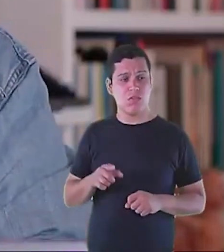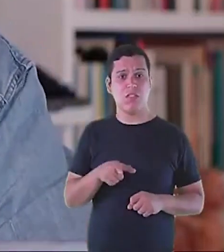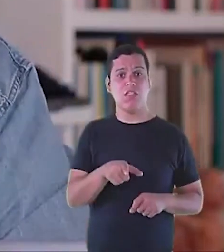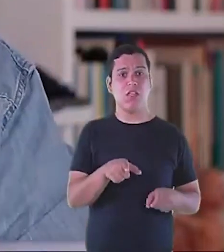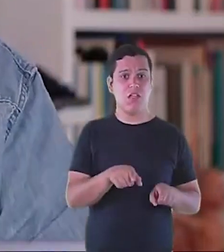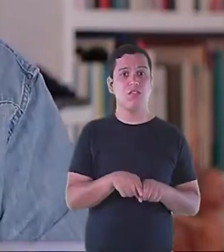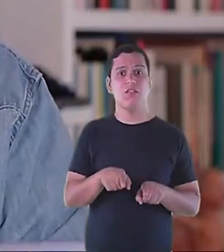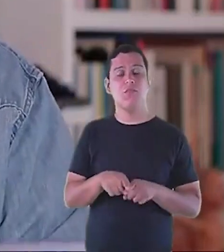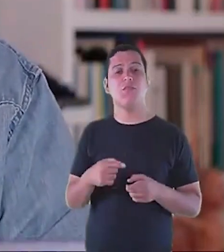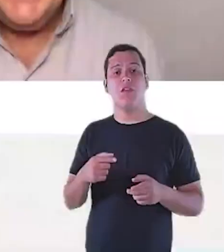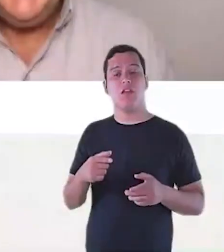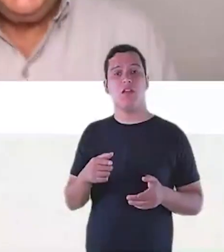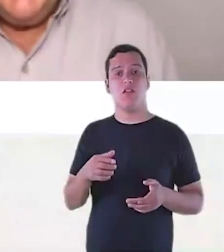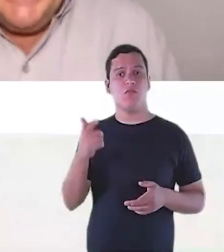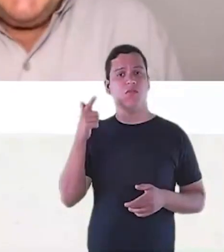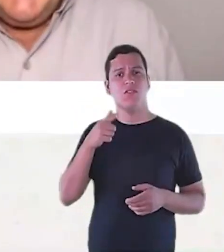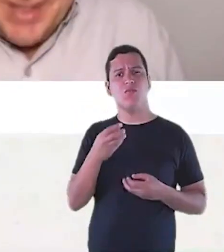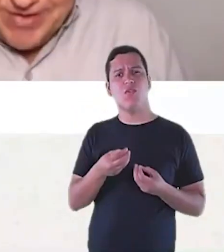em pessoas ricas, né?